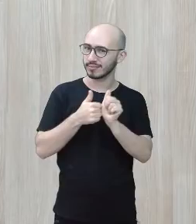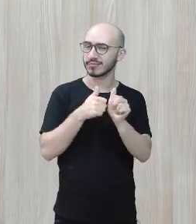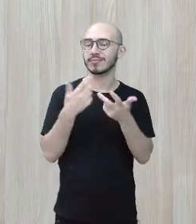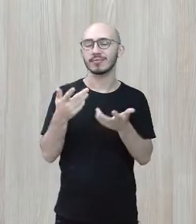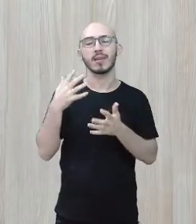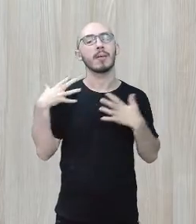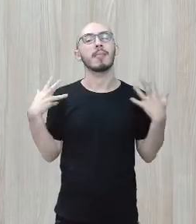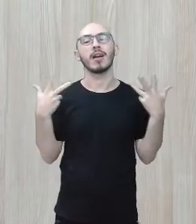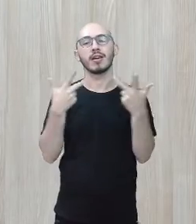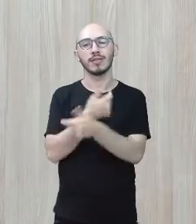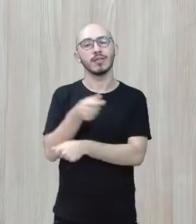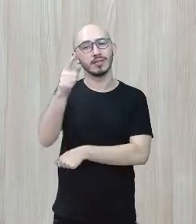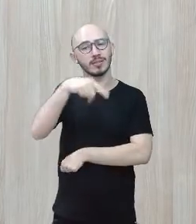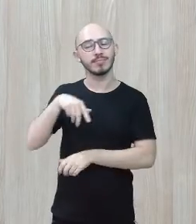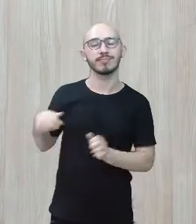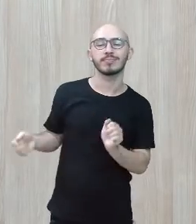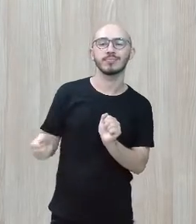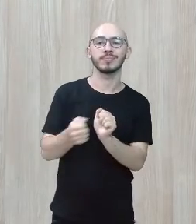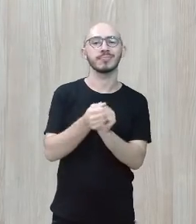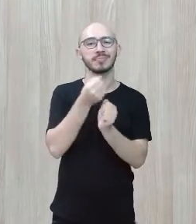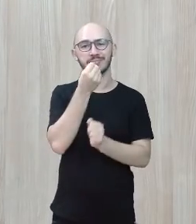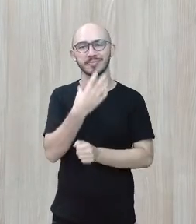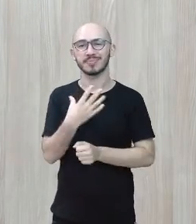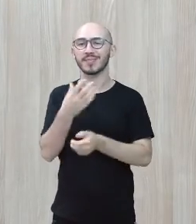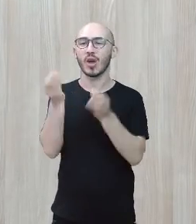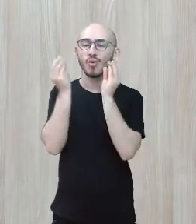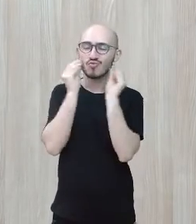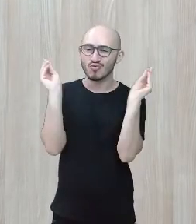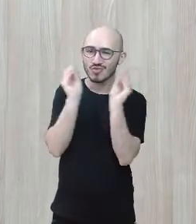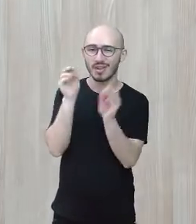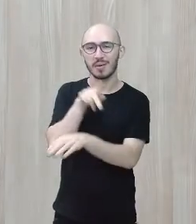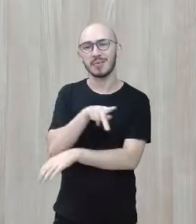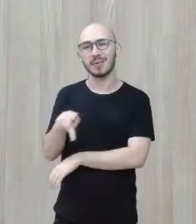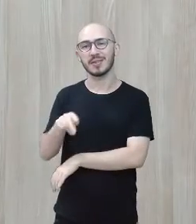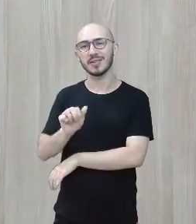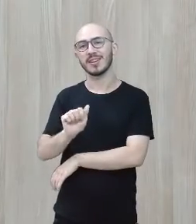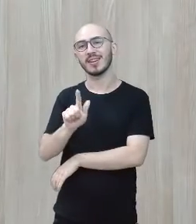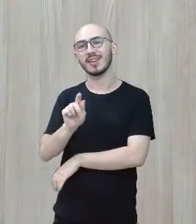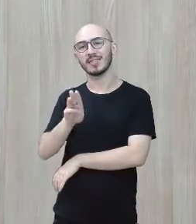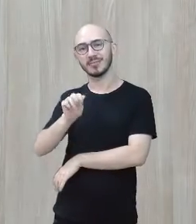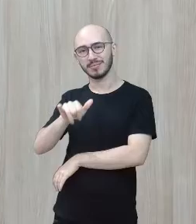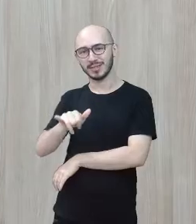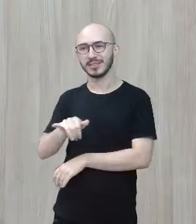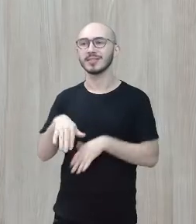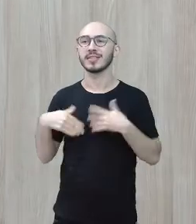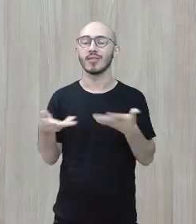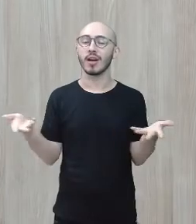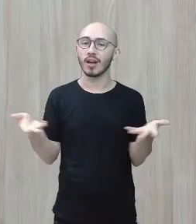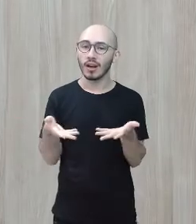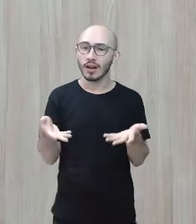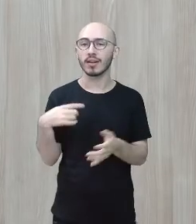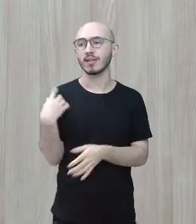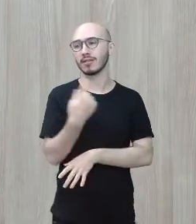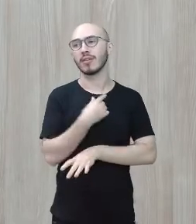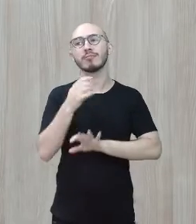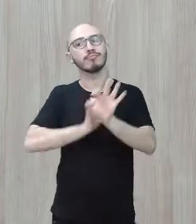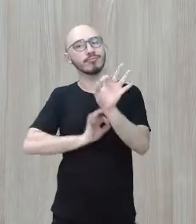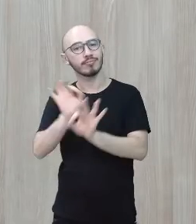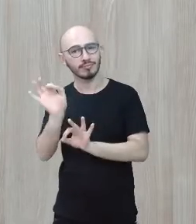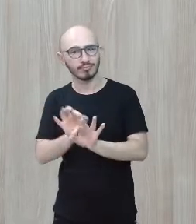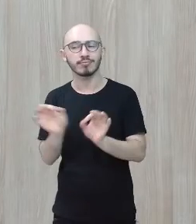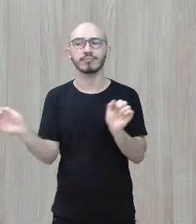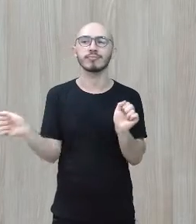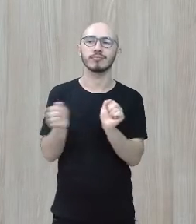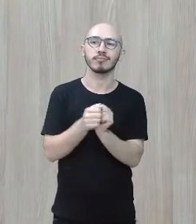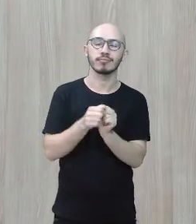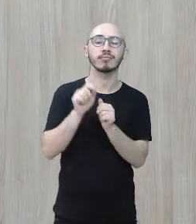maravilhoso juntar vocês nessa corrente do bem. Cheiro, professor Alami! Então, aqui a gente faz a aula em conjunto.